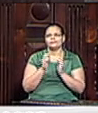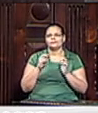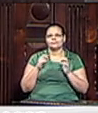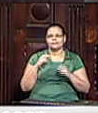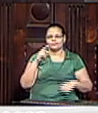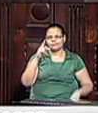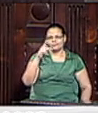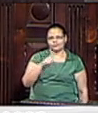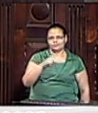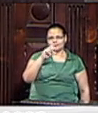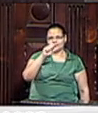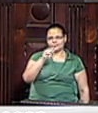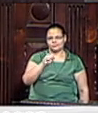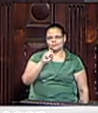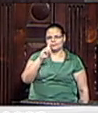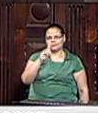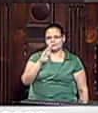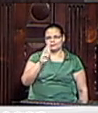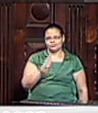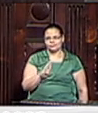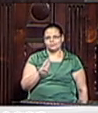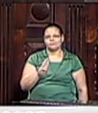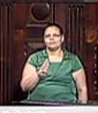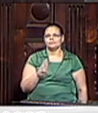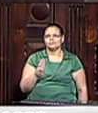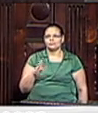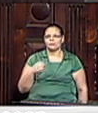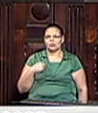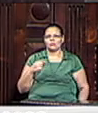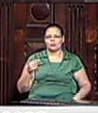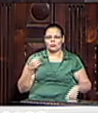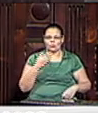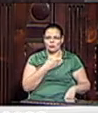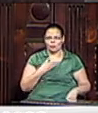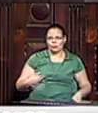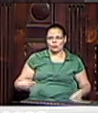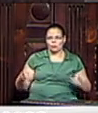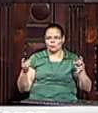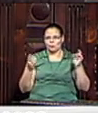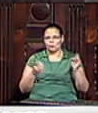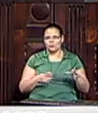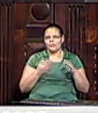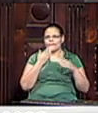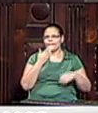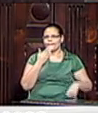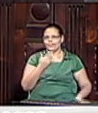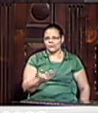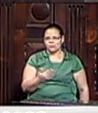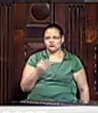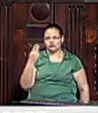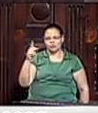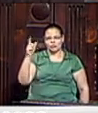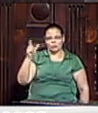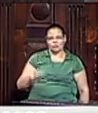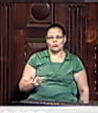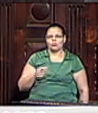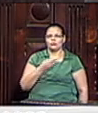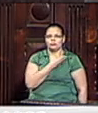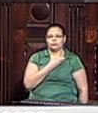do PSDB sair do governo e pedir o seu